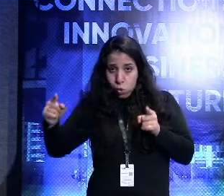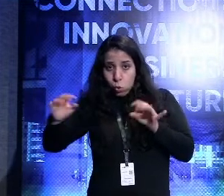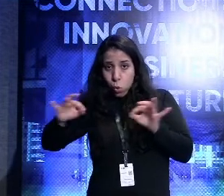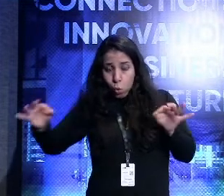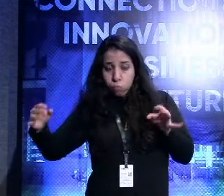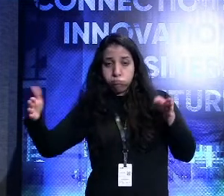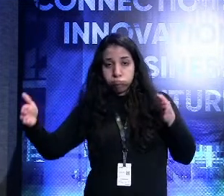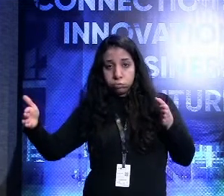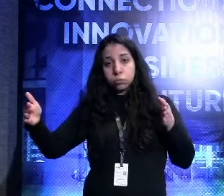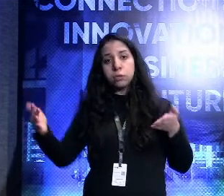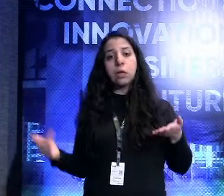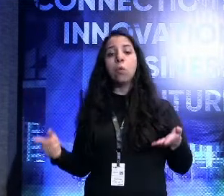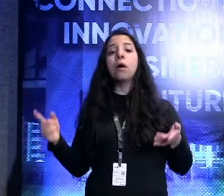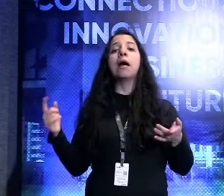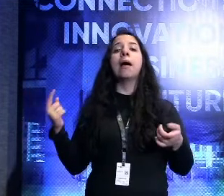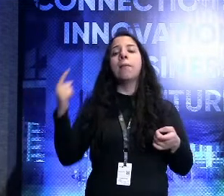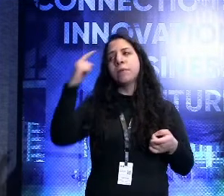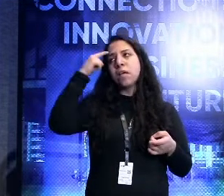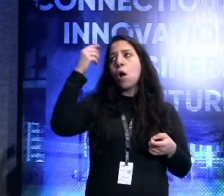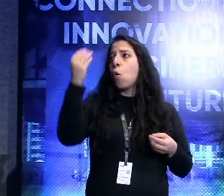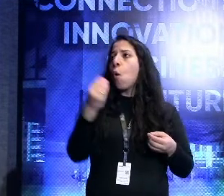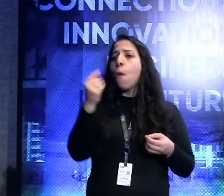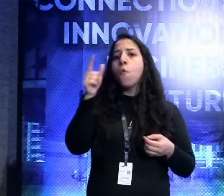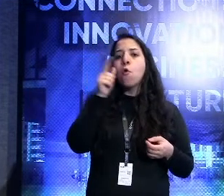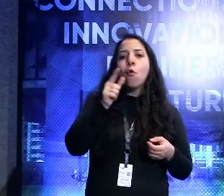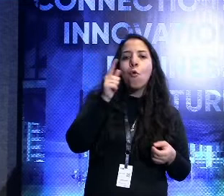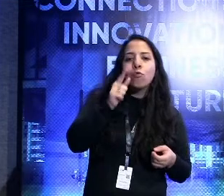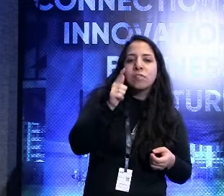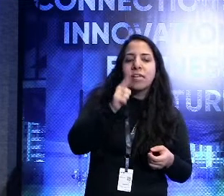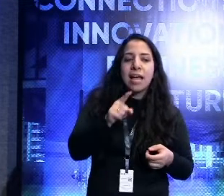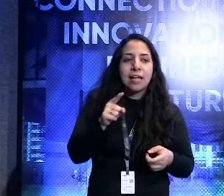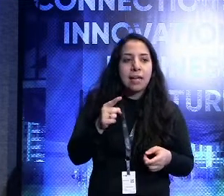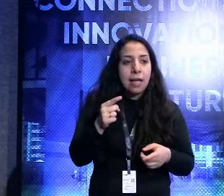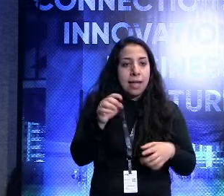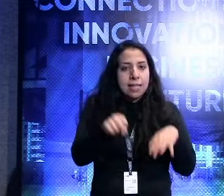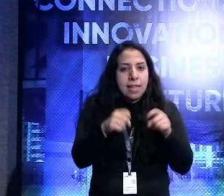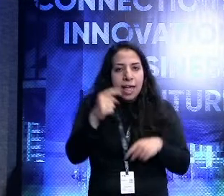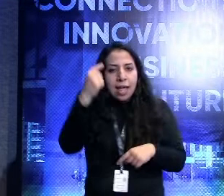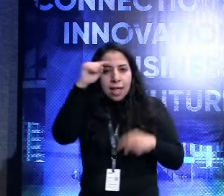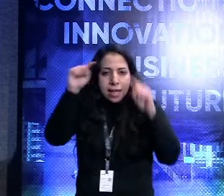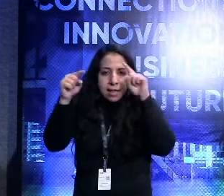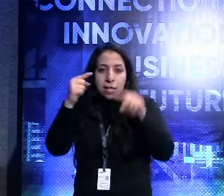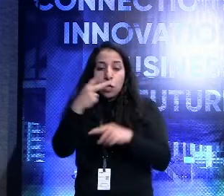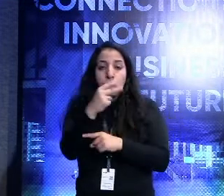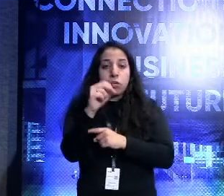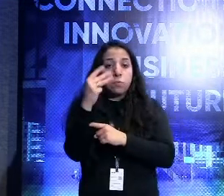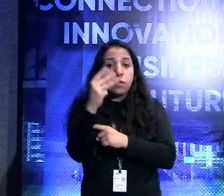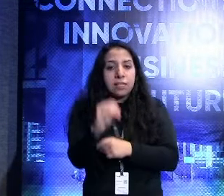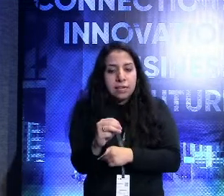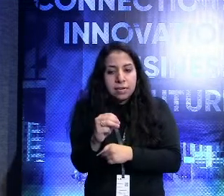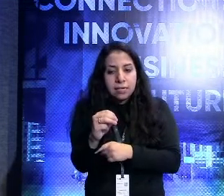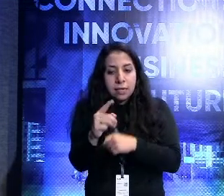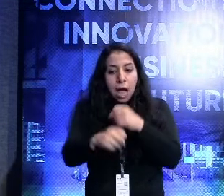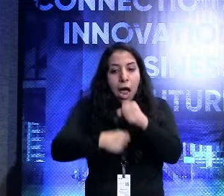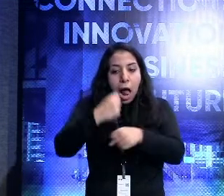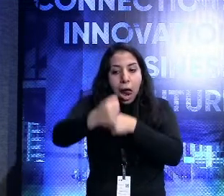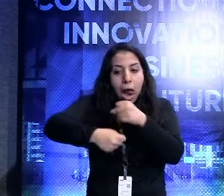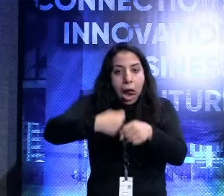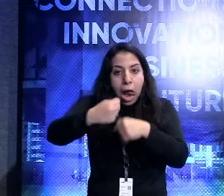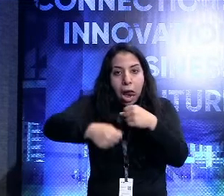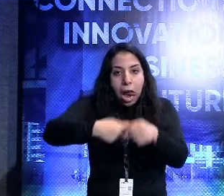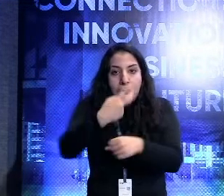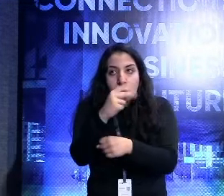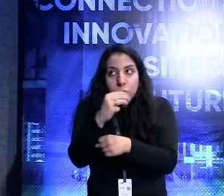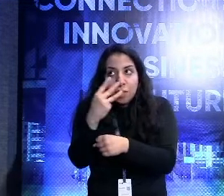consegue realmente pegar uma ideia de como que nós queremos estar em 2030 e criar um caminho de agora para